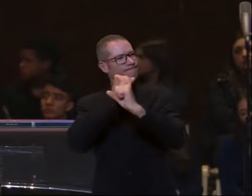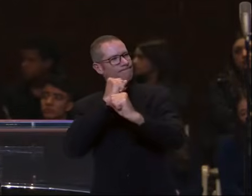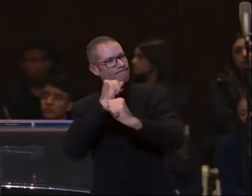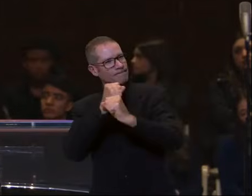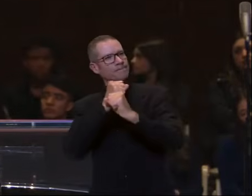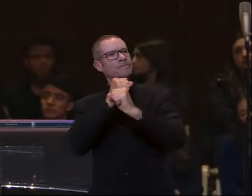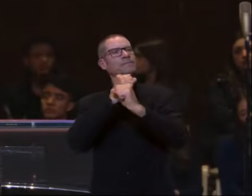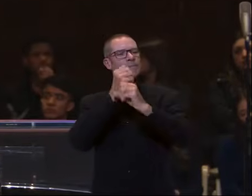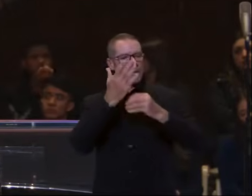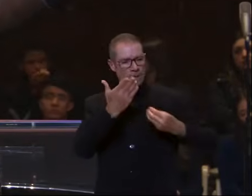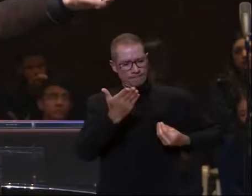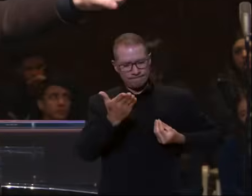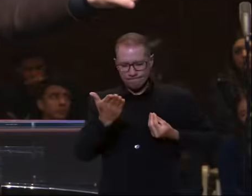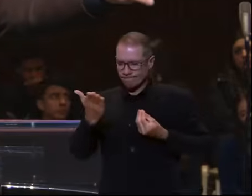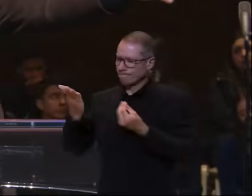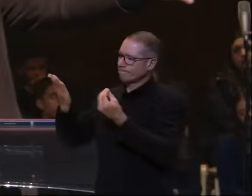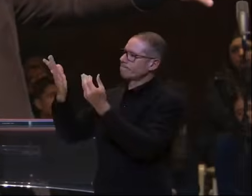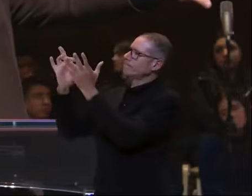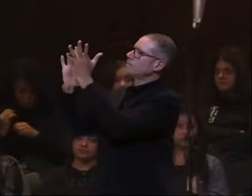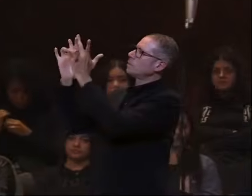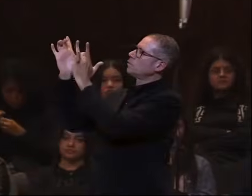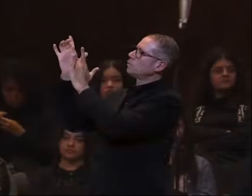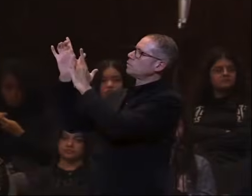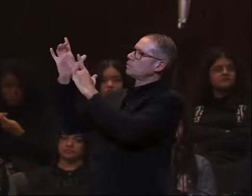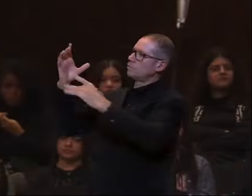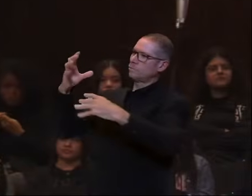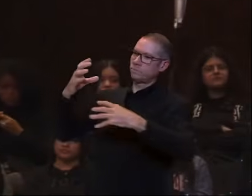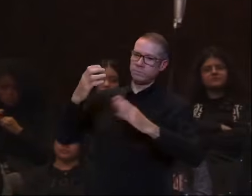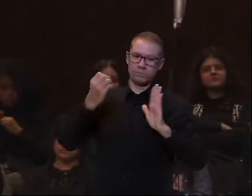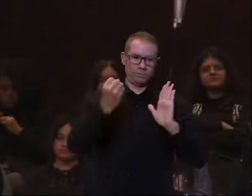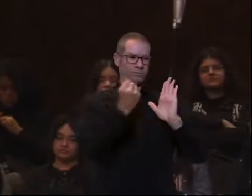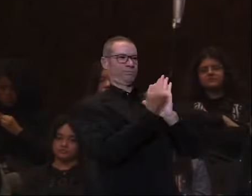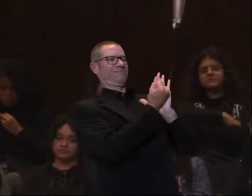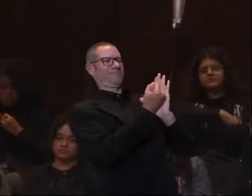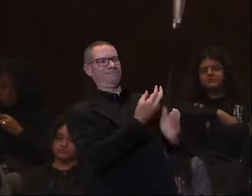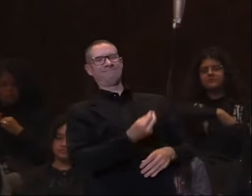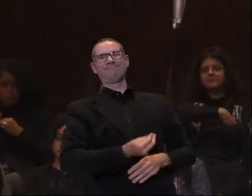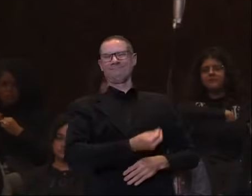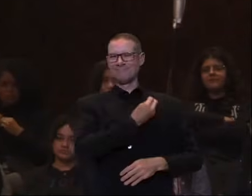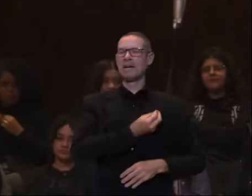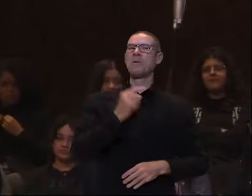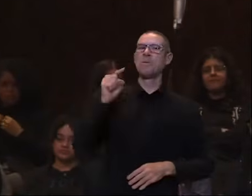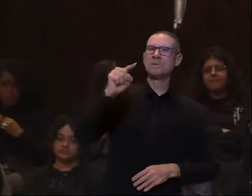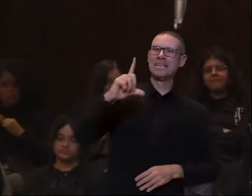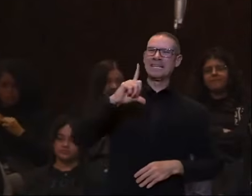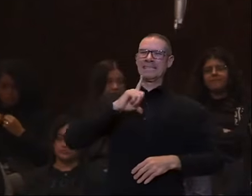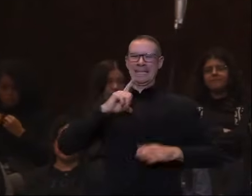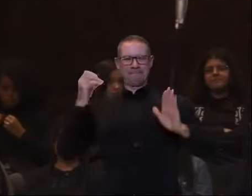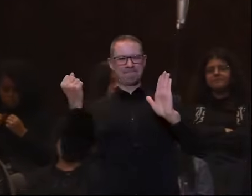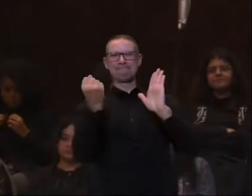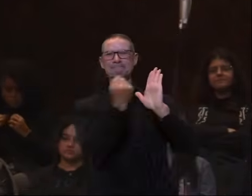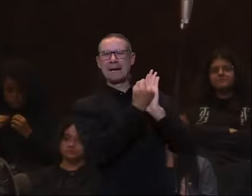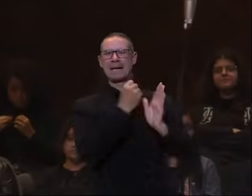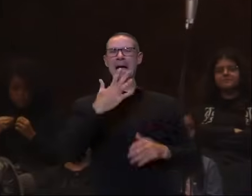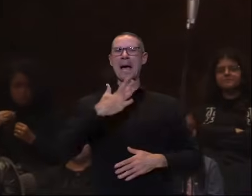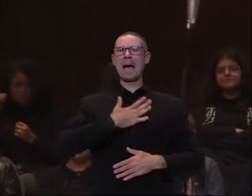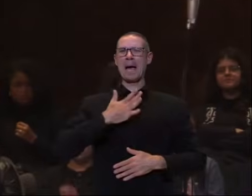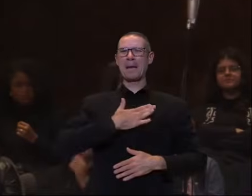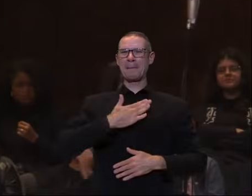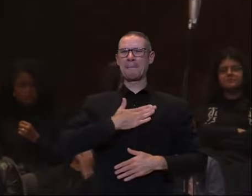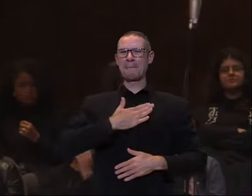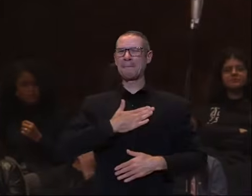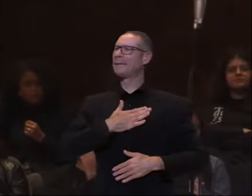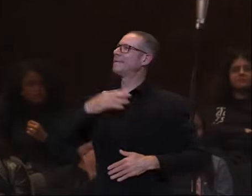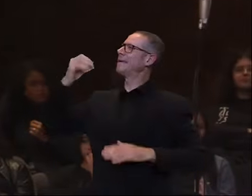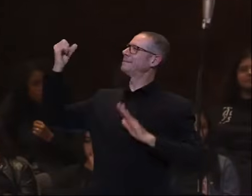quando entregamos a vida para Jesus, Ele deixa a marca. Ei, você tem a marca, a minha marca, o